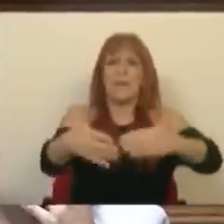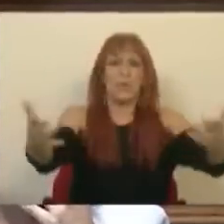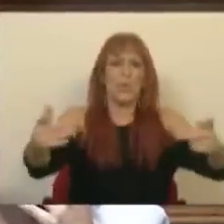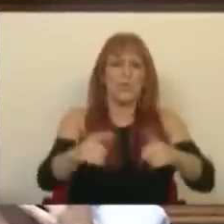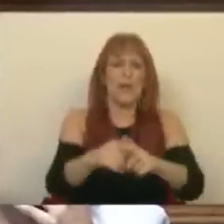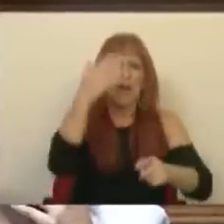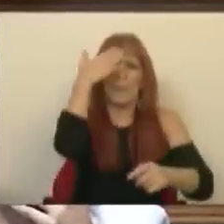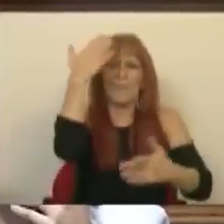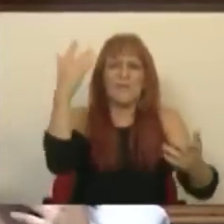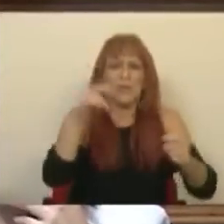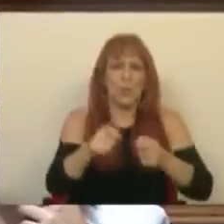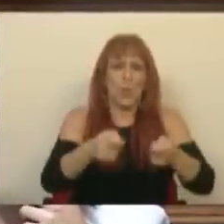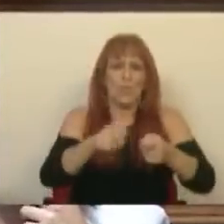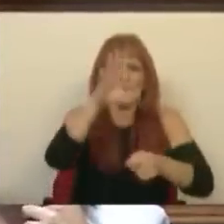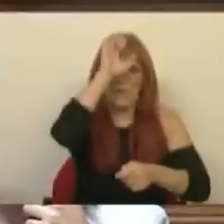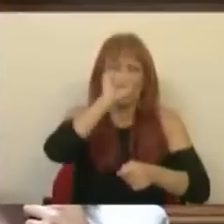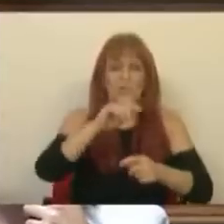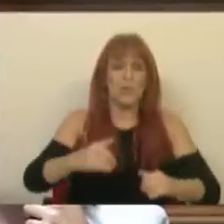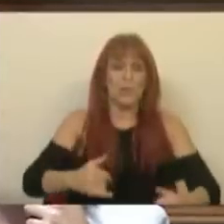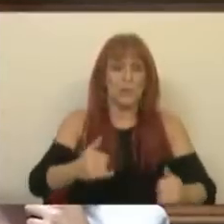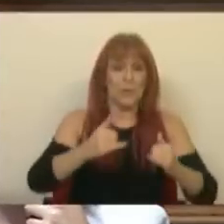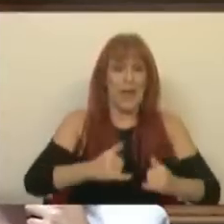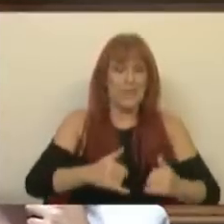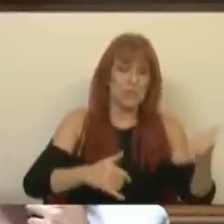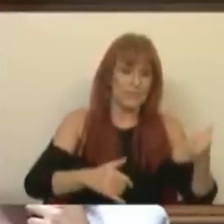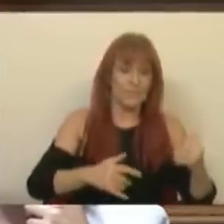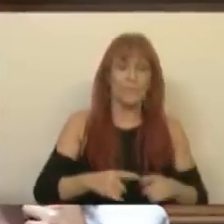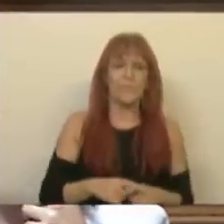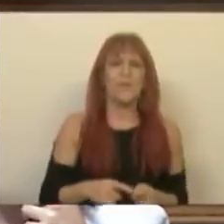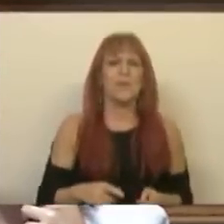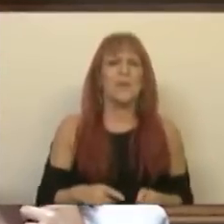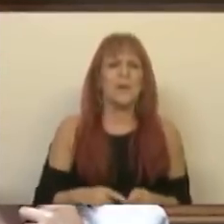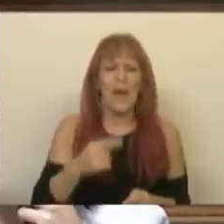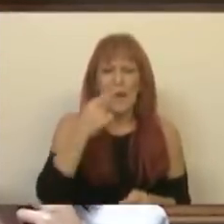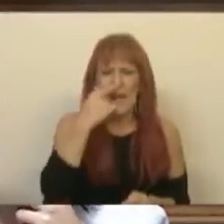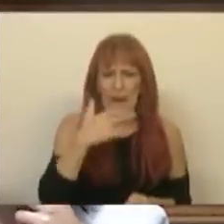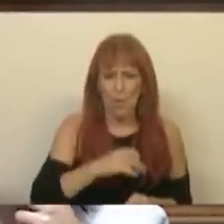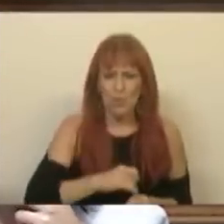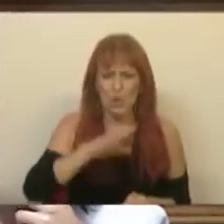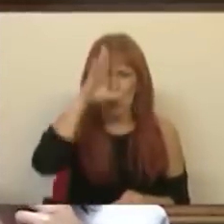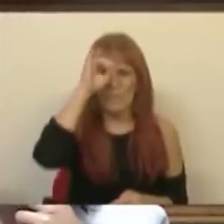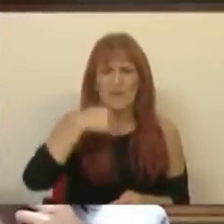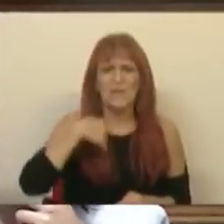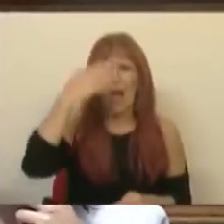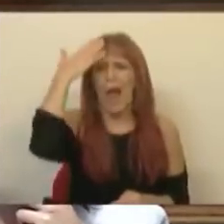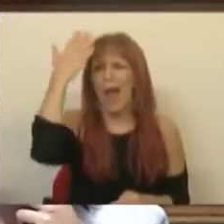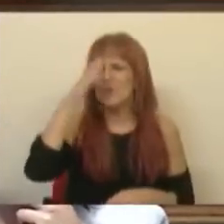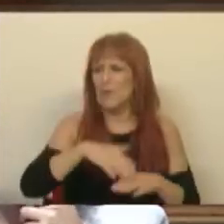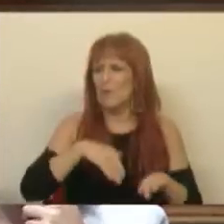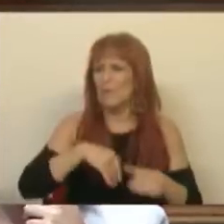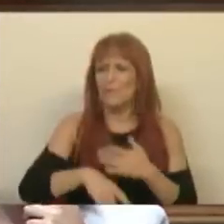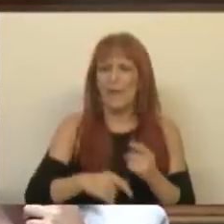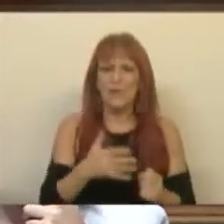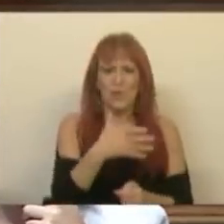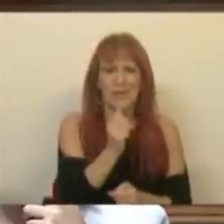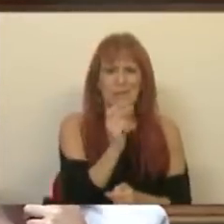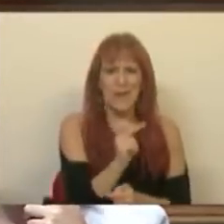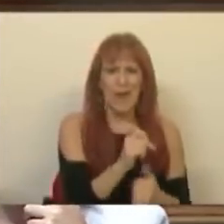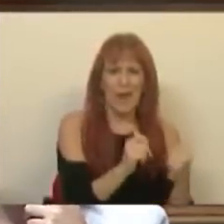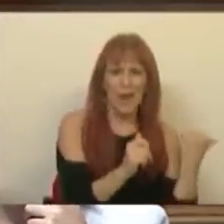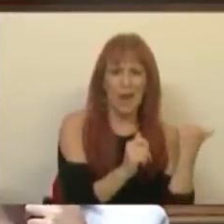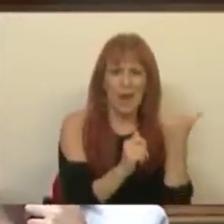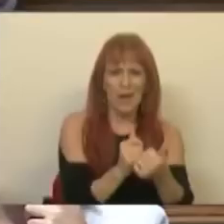a capacidade de governar os governos anteriores que eles de governação é que considera que feito nesses 15 anos